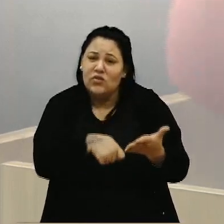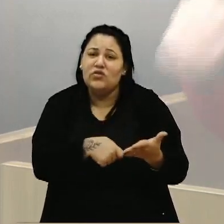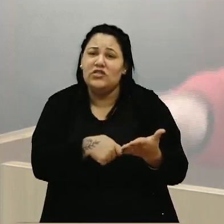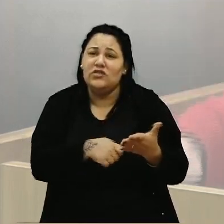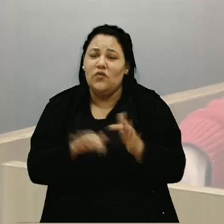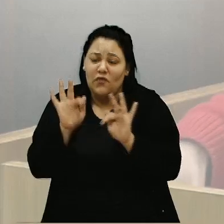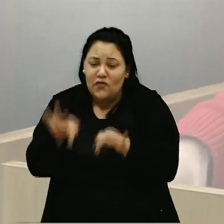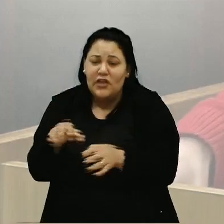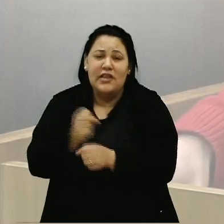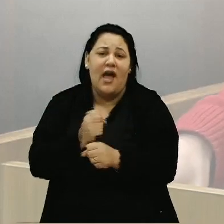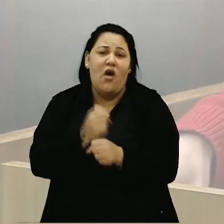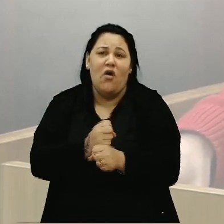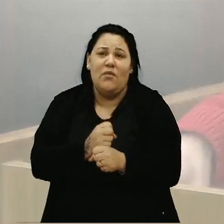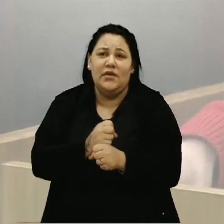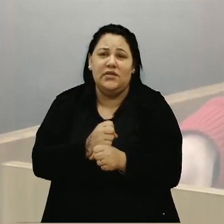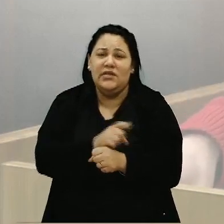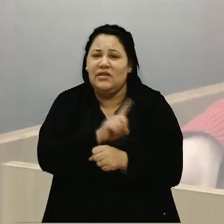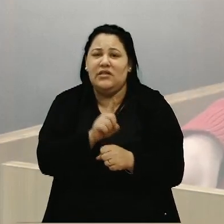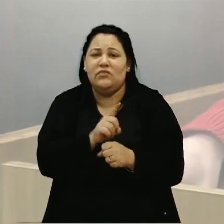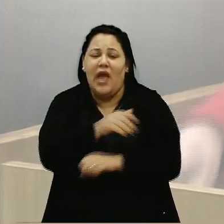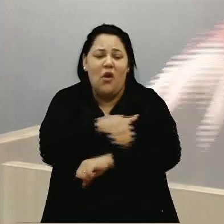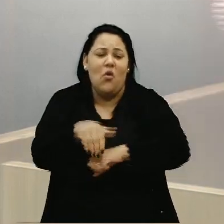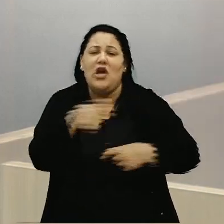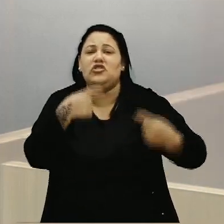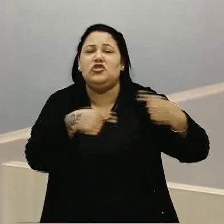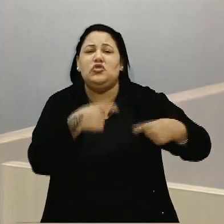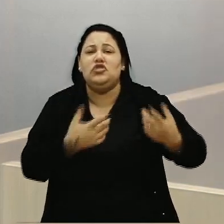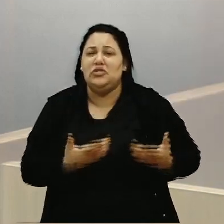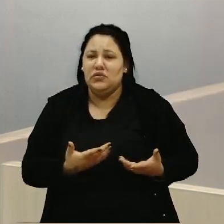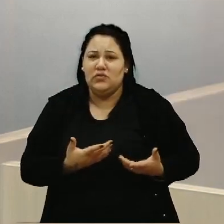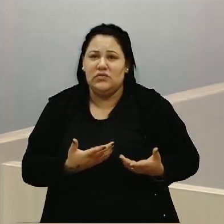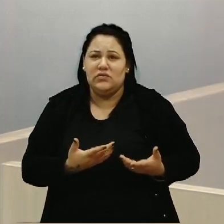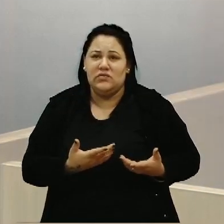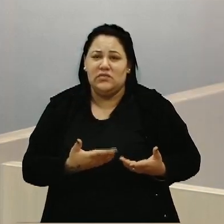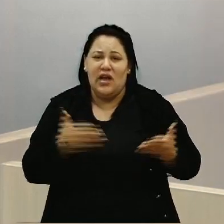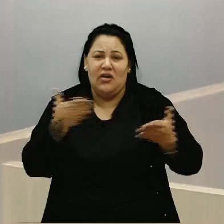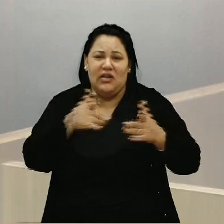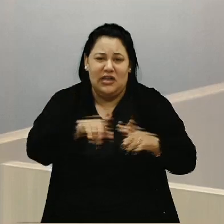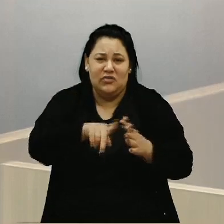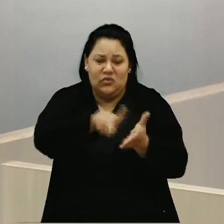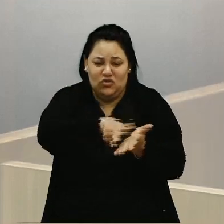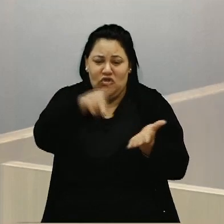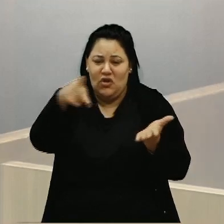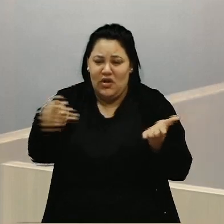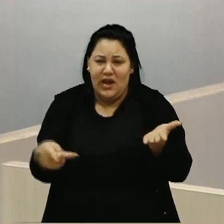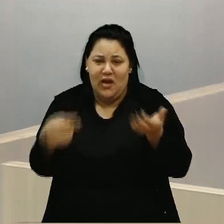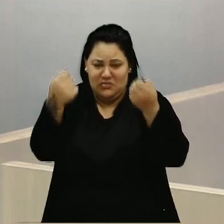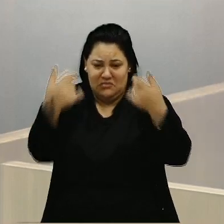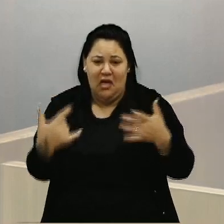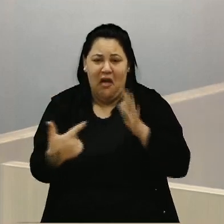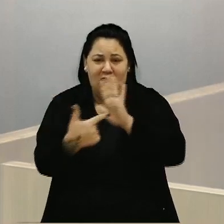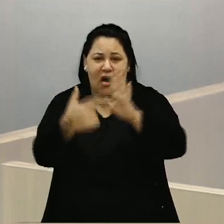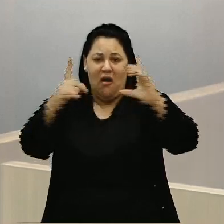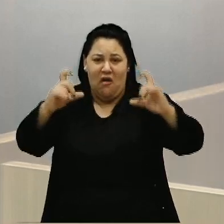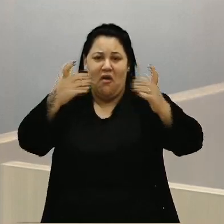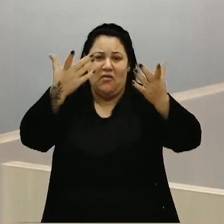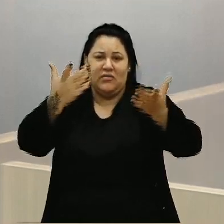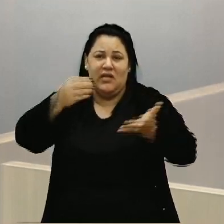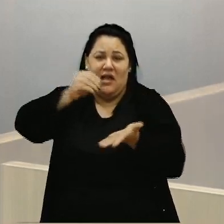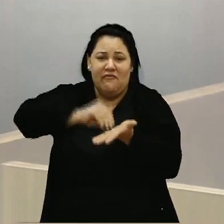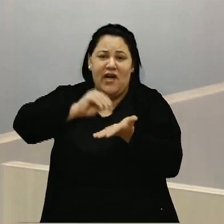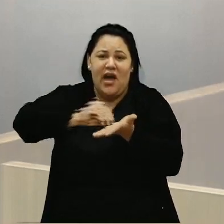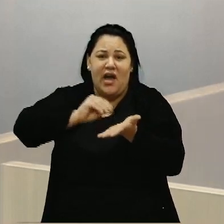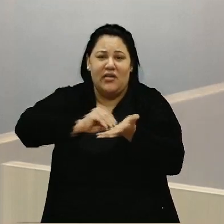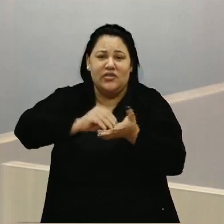conclusão de uma obra. Agora, uma fiasqueira está em jornal pioneiro esbanjado. Isso é falta de